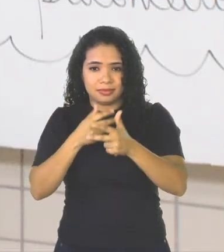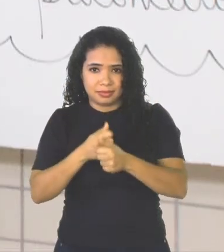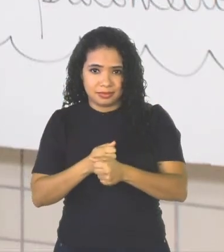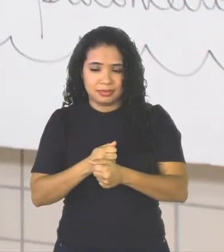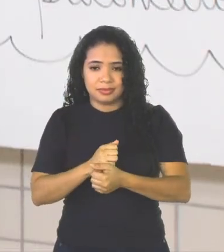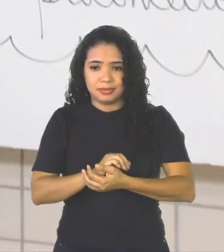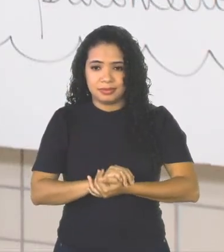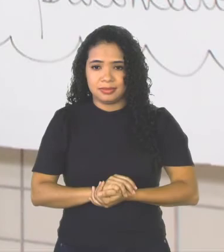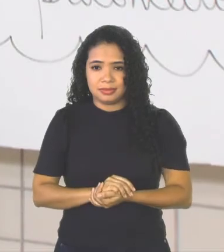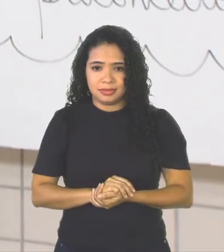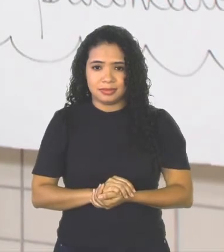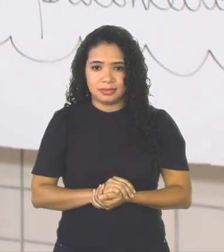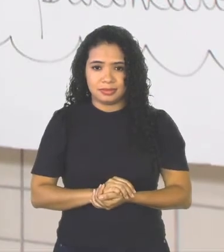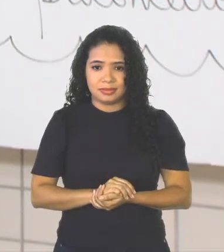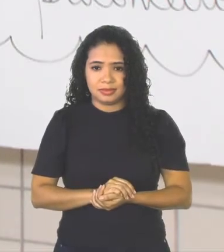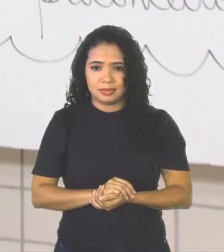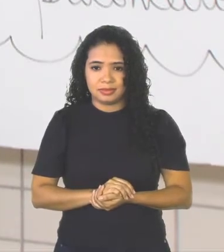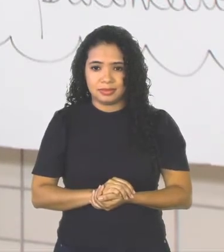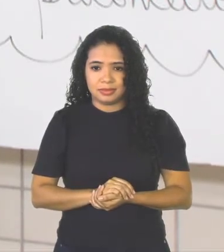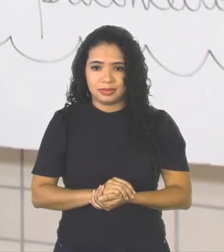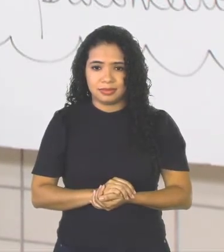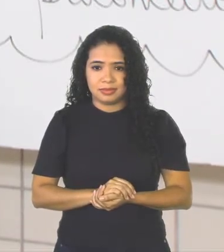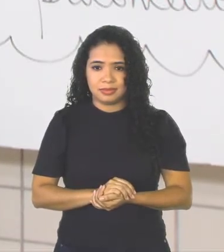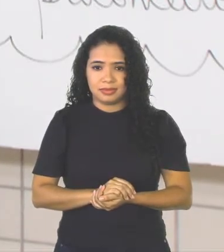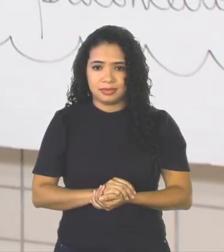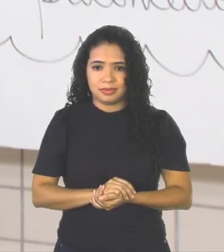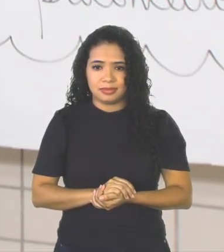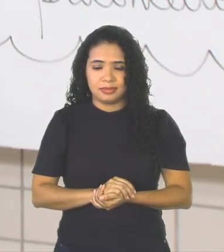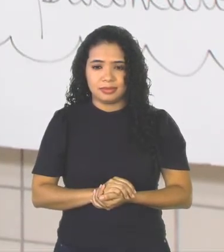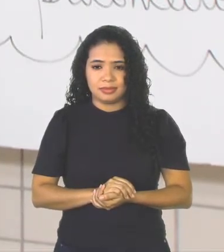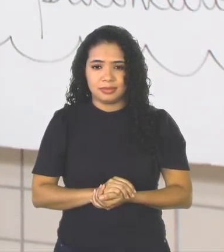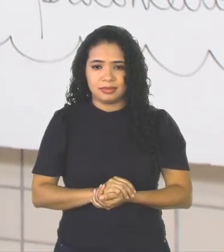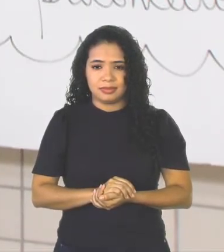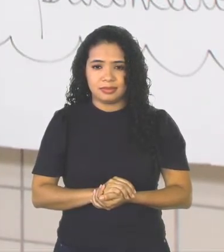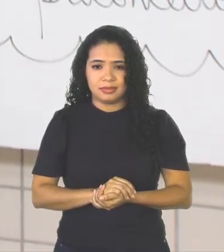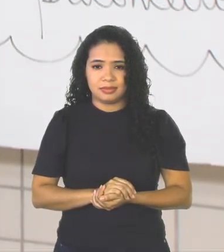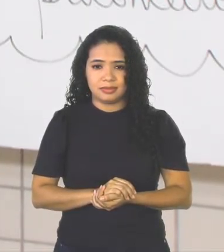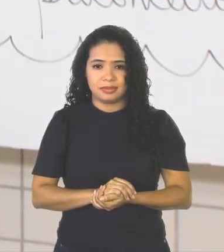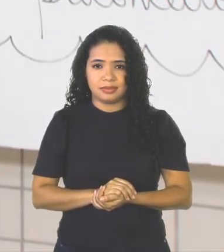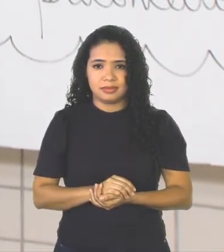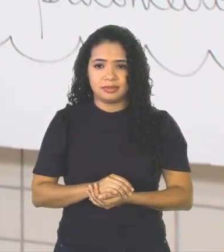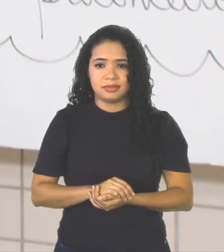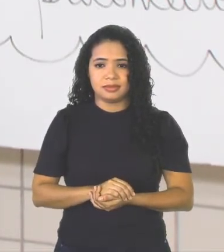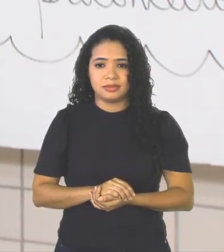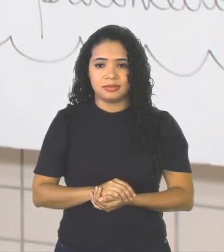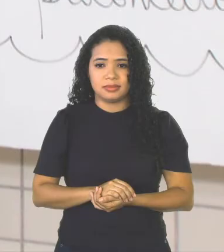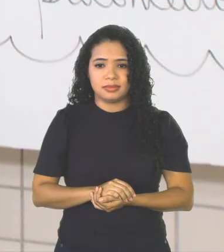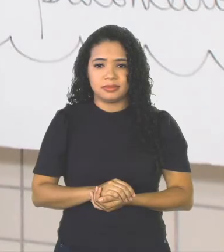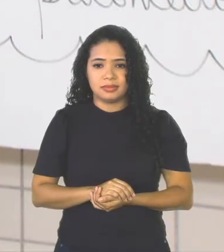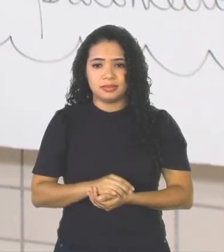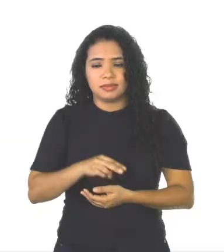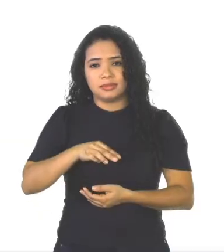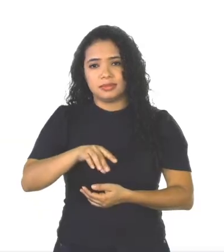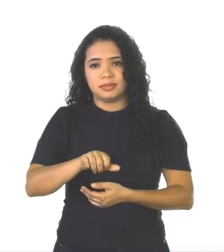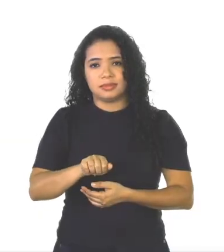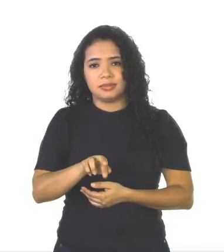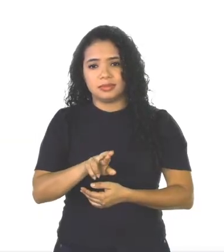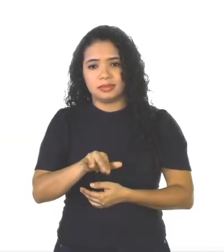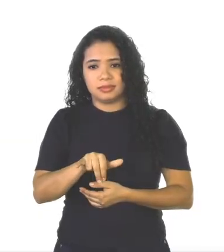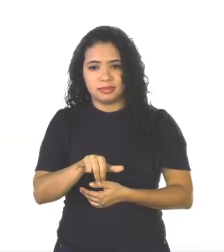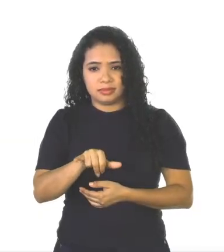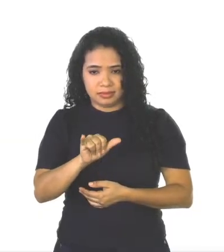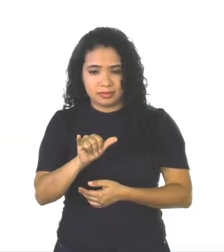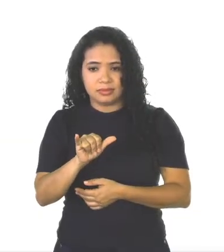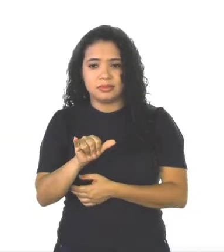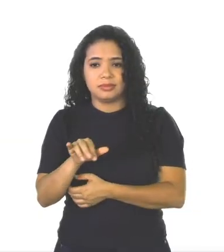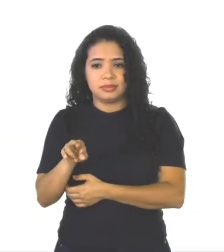Ela é o oposto da Elizabeth, né? Ela não consegue falar o que pensa igual a Elizabeth faz. Mary, que é a outra